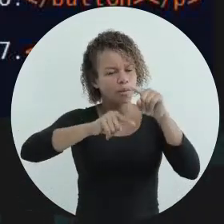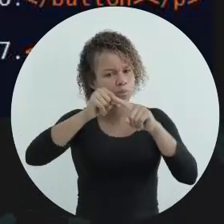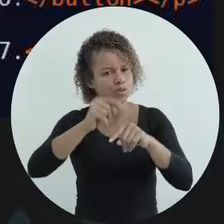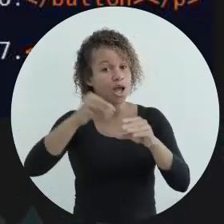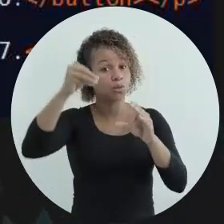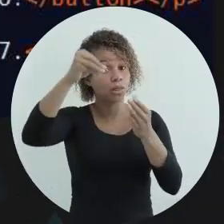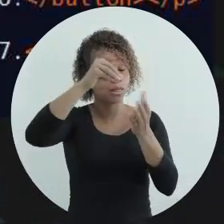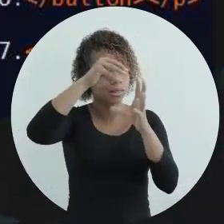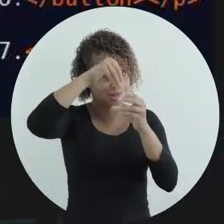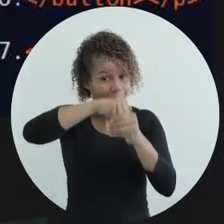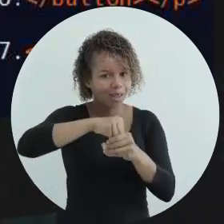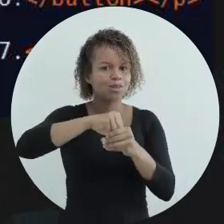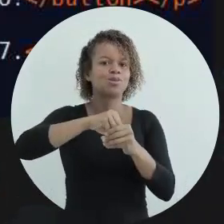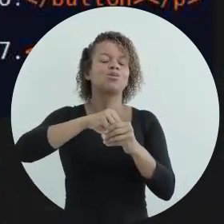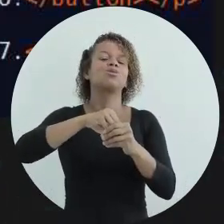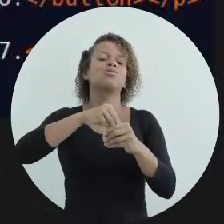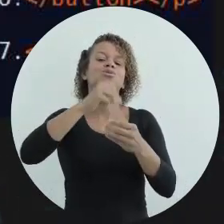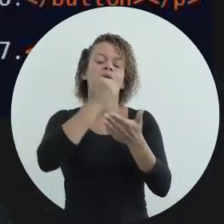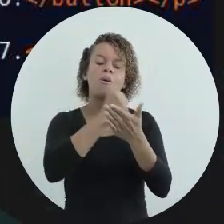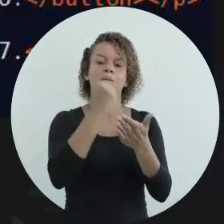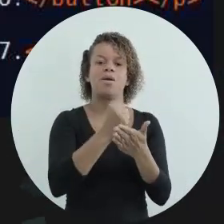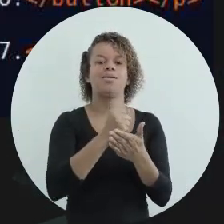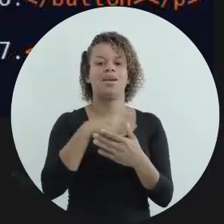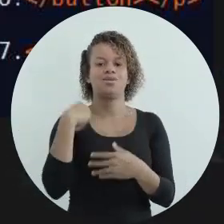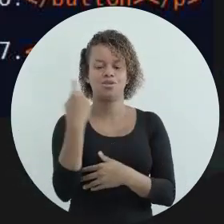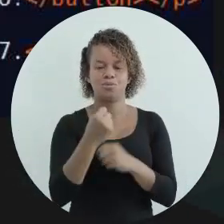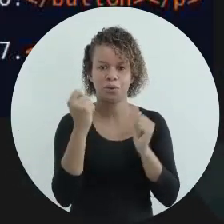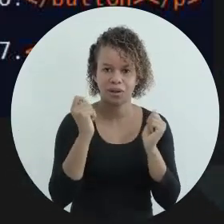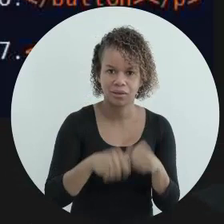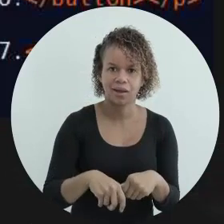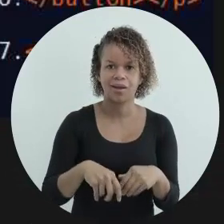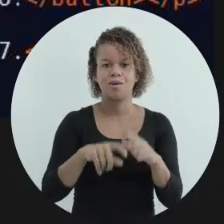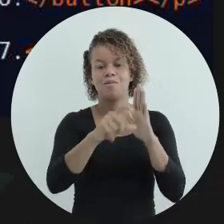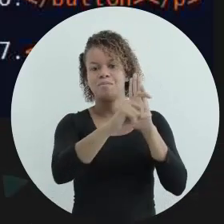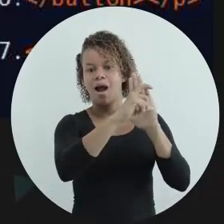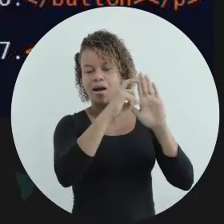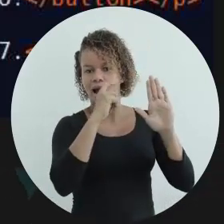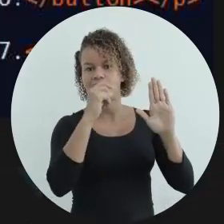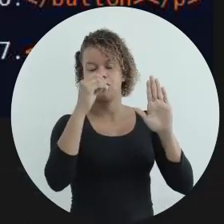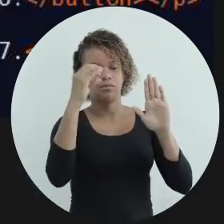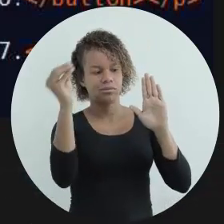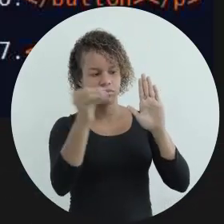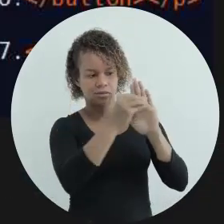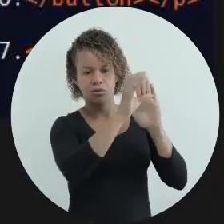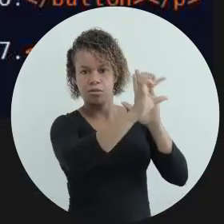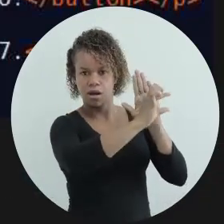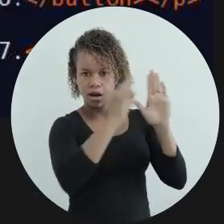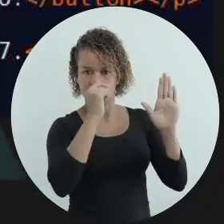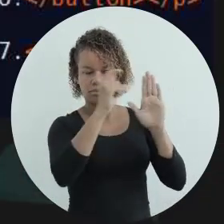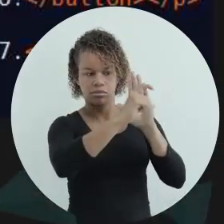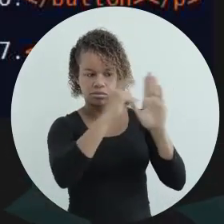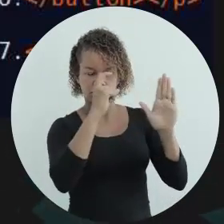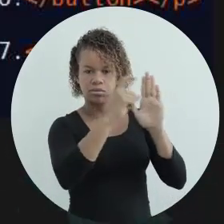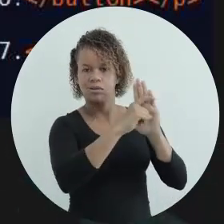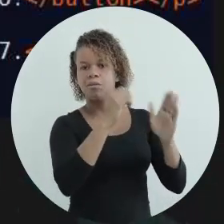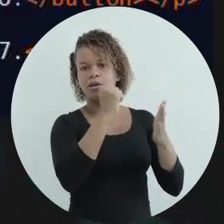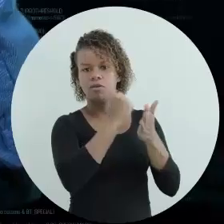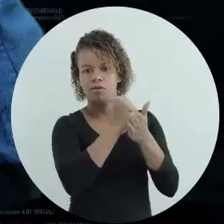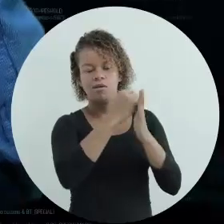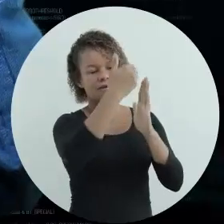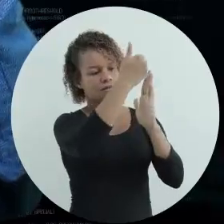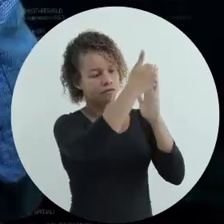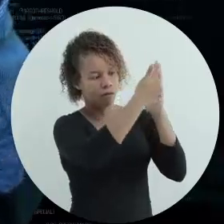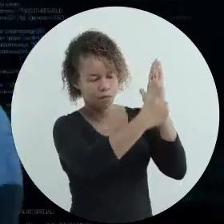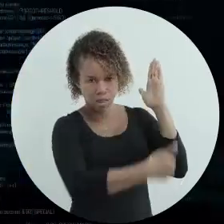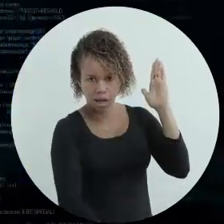documento. Então a gente pode ter um parágrafo, dentro desse parágrafo a gente pode ter um formulário, dentro desse formulário a gente pode ter